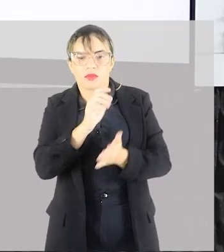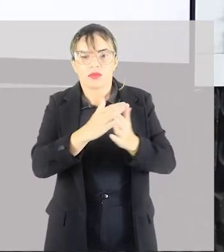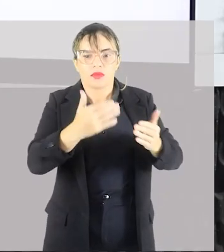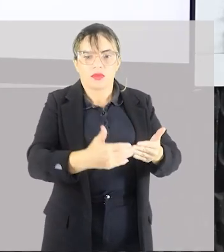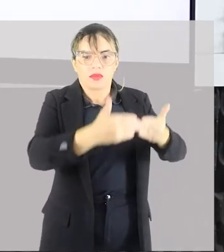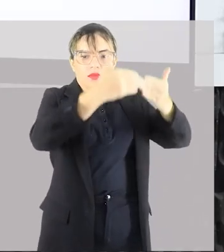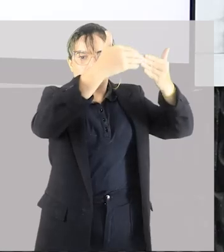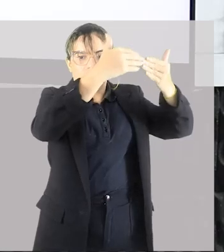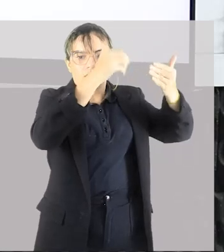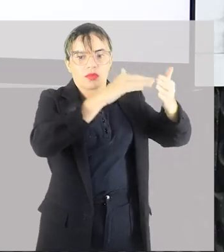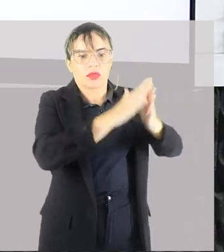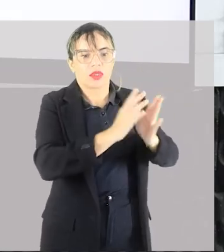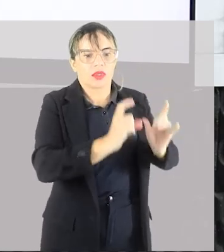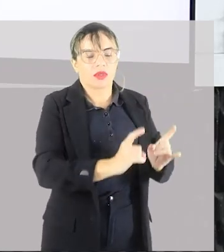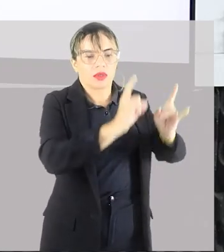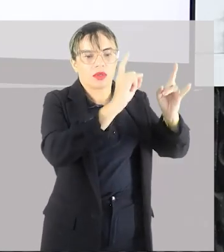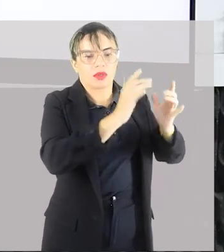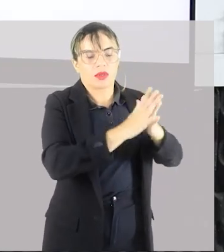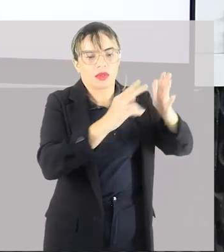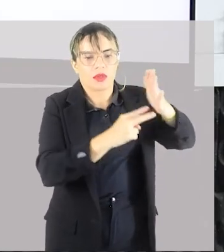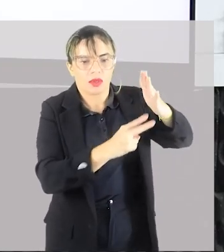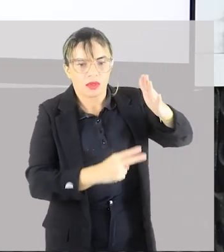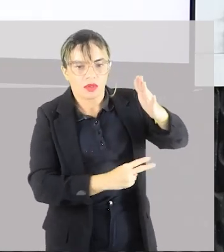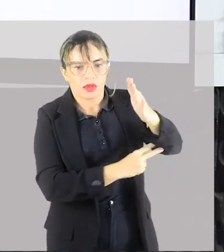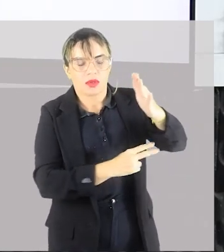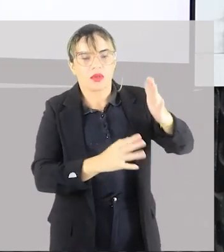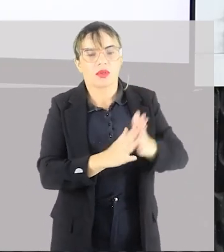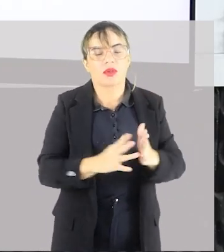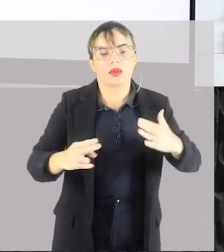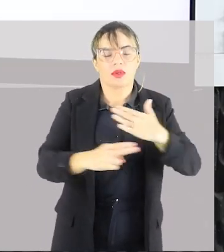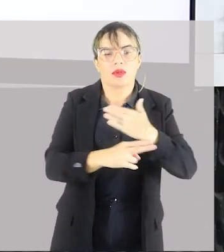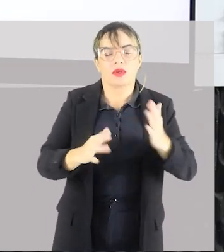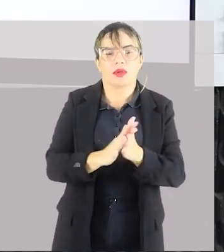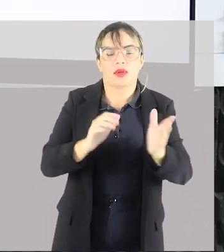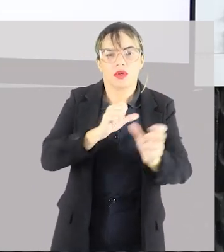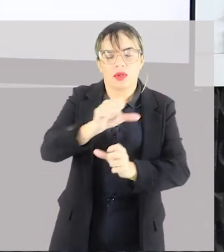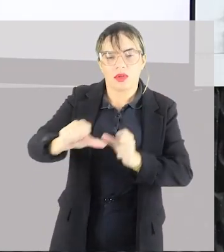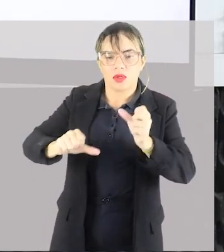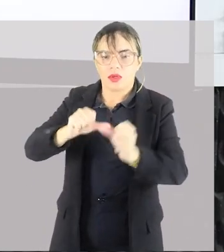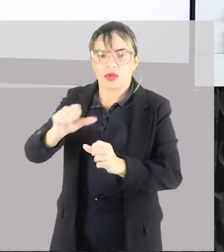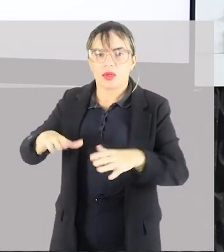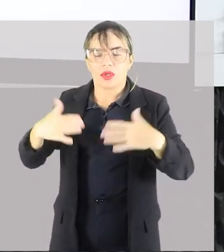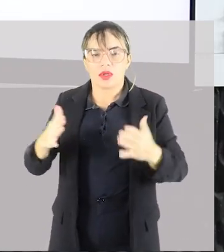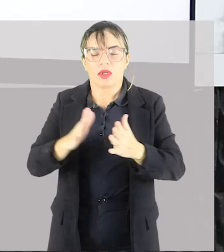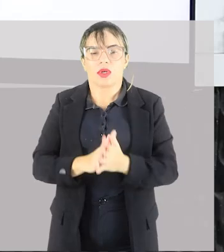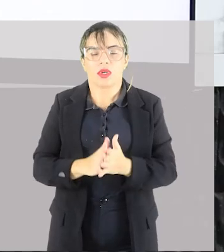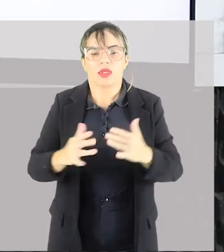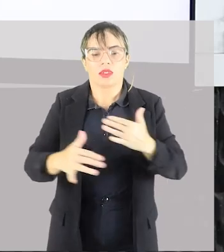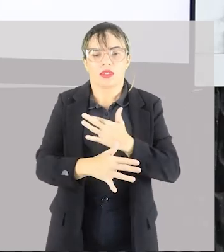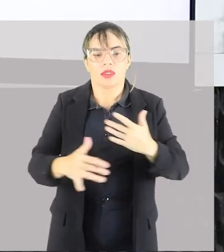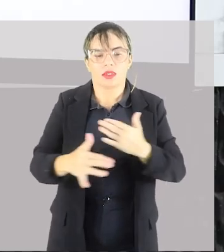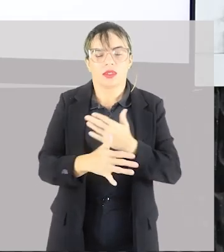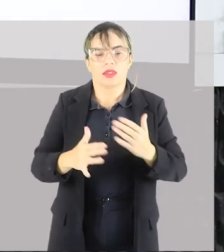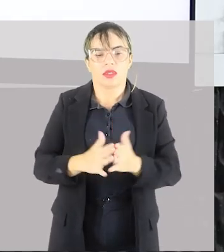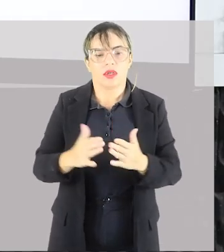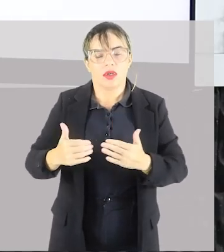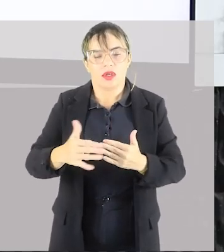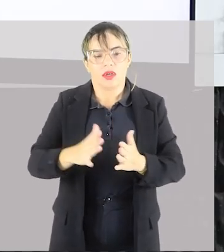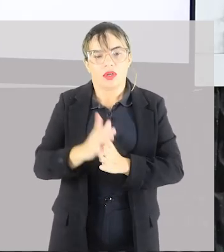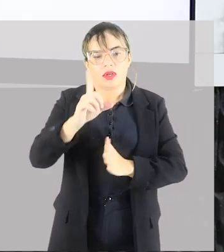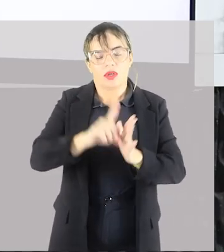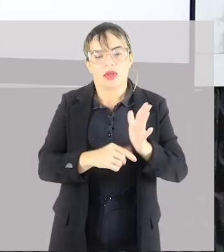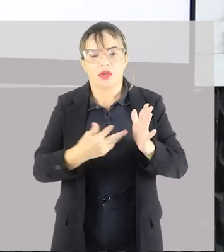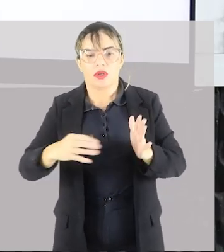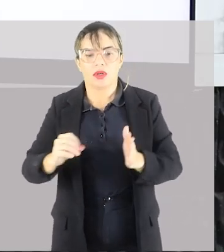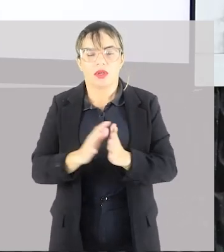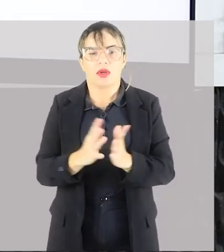prédios, pontes e demais superfícies urbanas podem mudar a cara de uma cidade, porque é externo, certo? Na década de 70 é criado